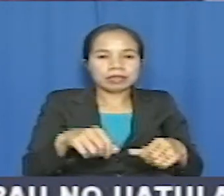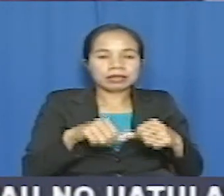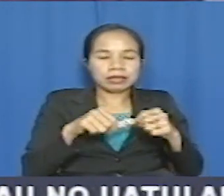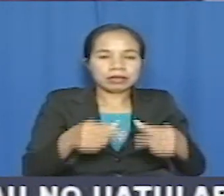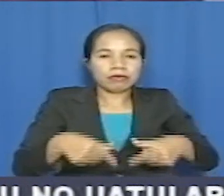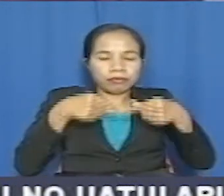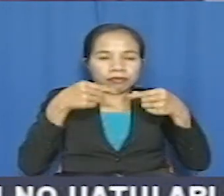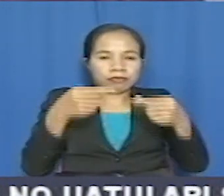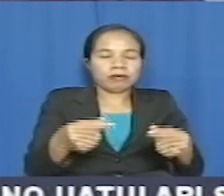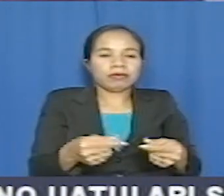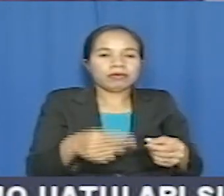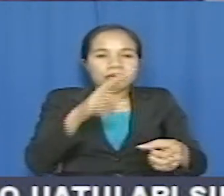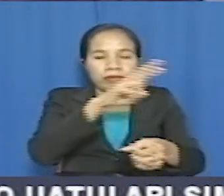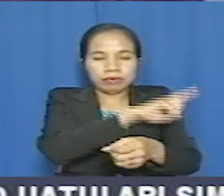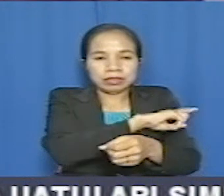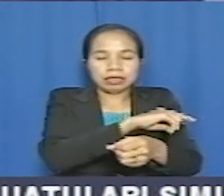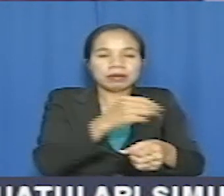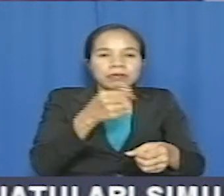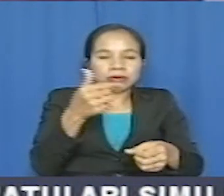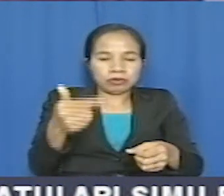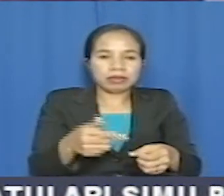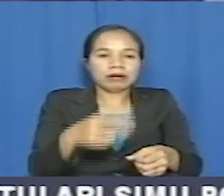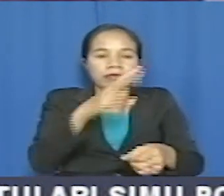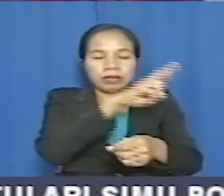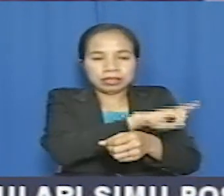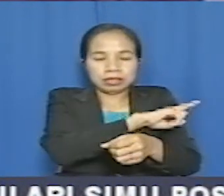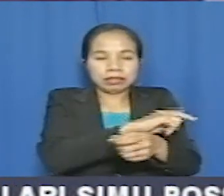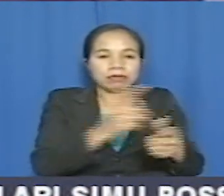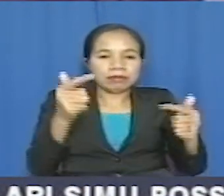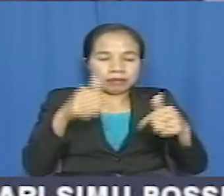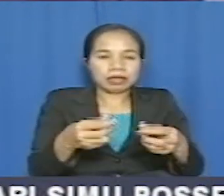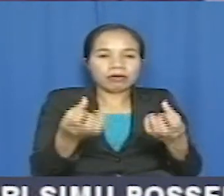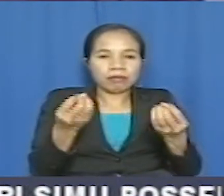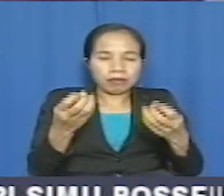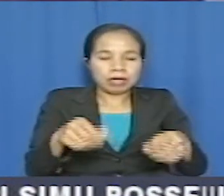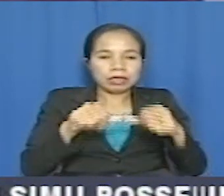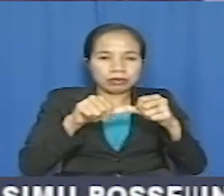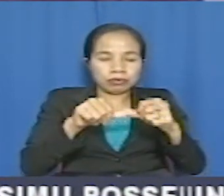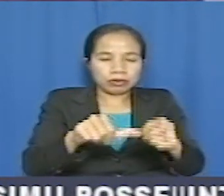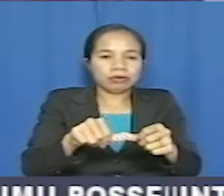bemak ikuan, mungkin vaksinan nih bemak mai ho kuantitas bot itu. Avança o lucro,